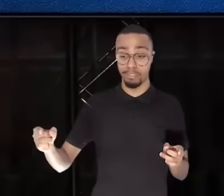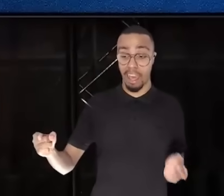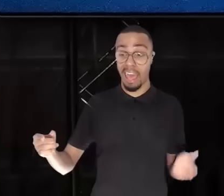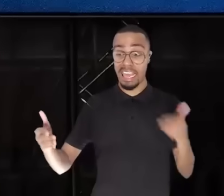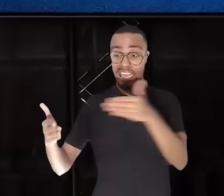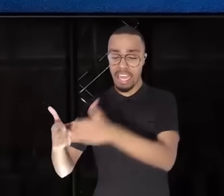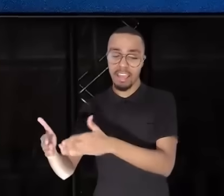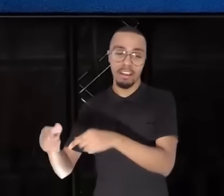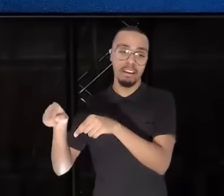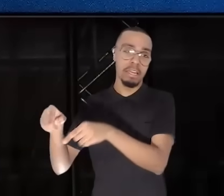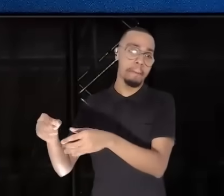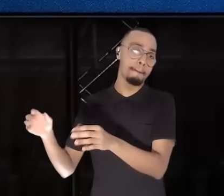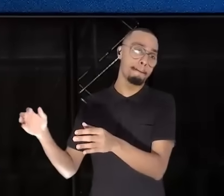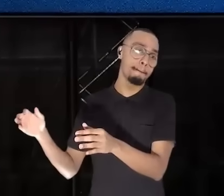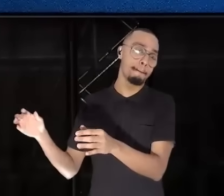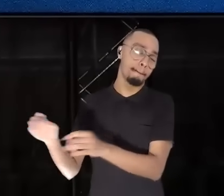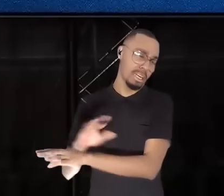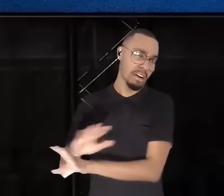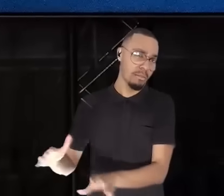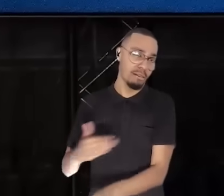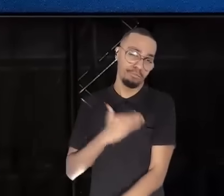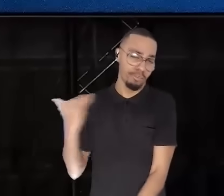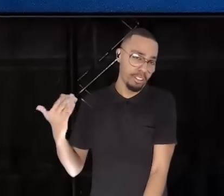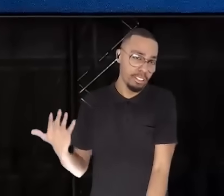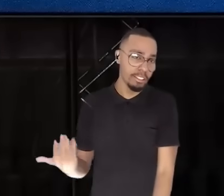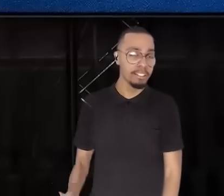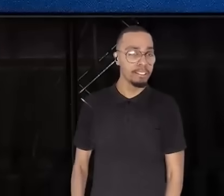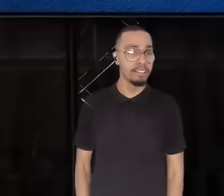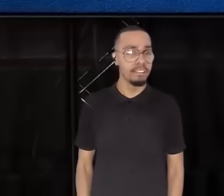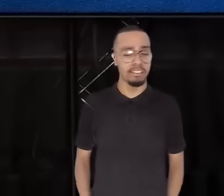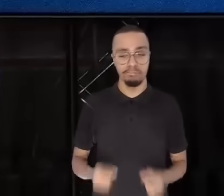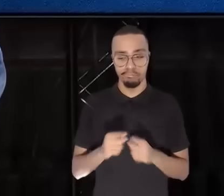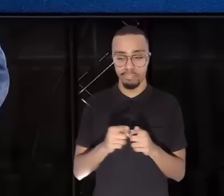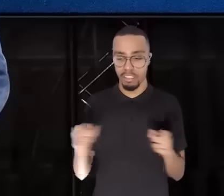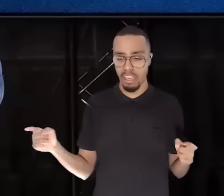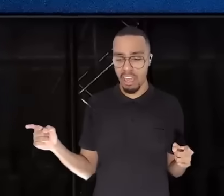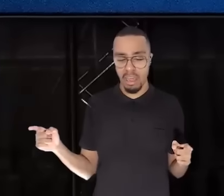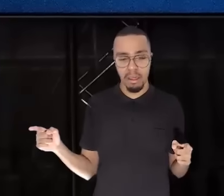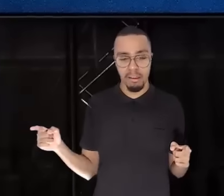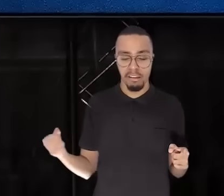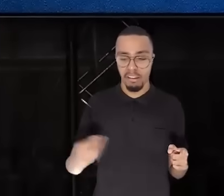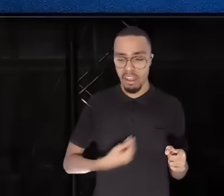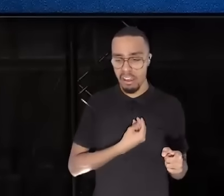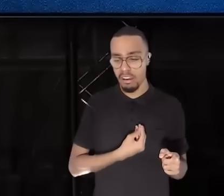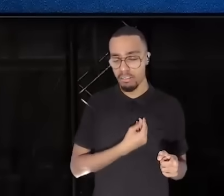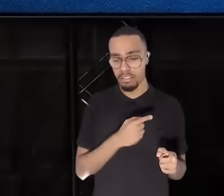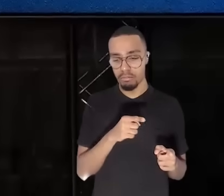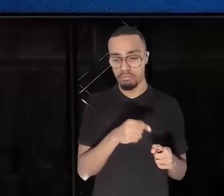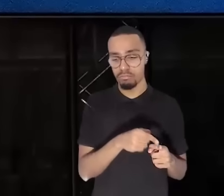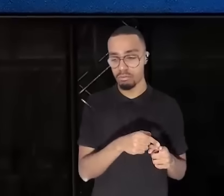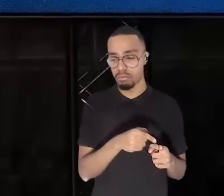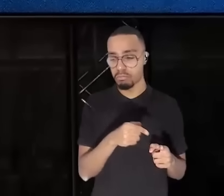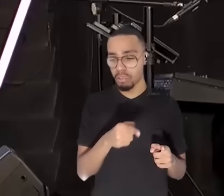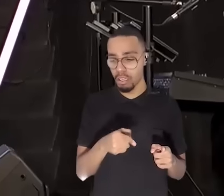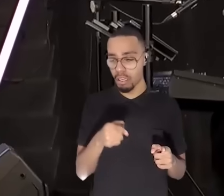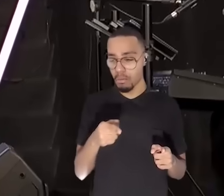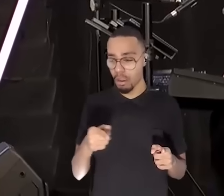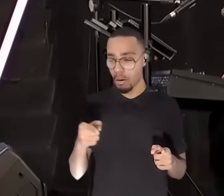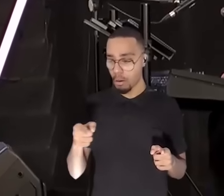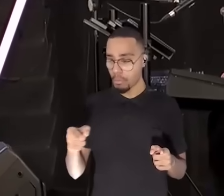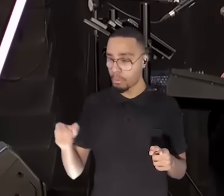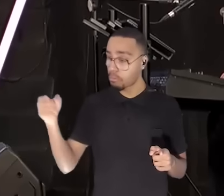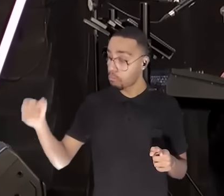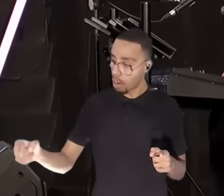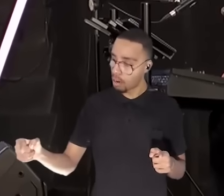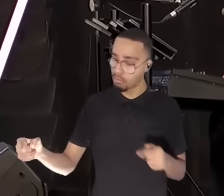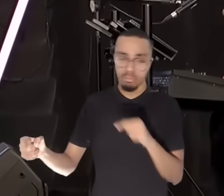Acaba. E todos nós pensamos nesse conceito linear de vida. A eternidade para nós é um